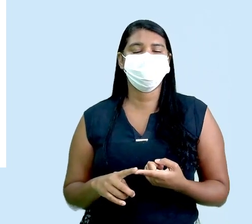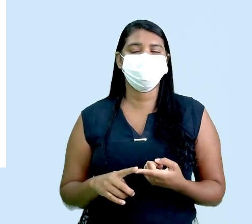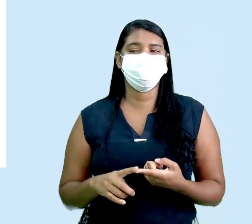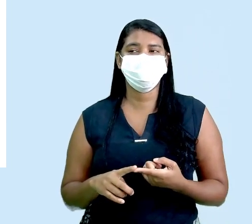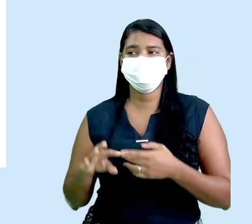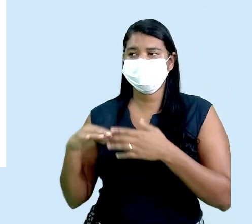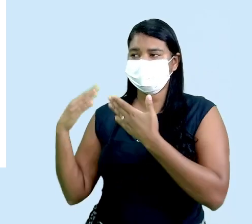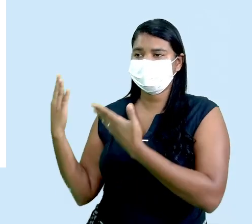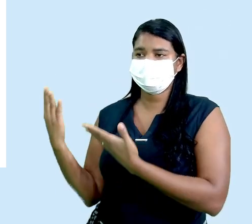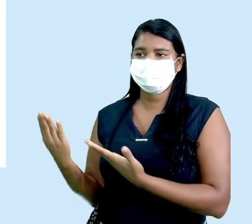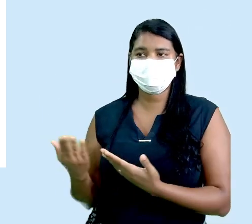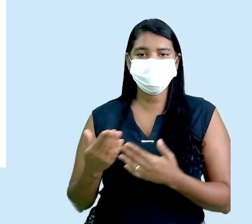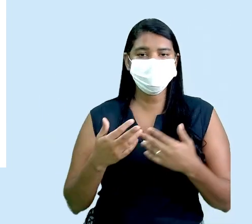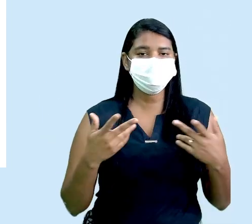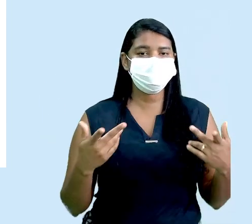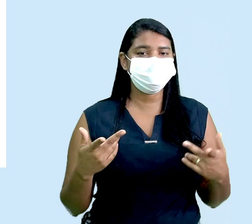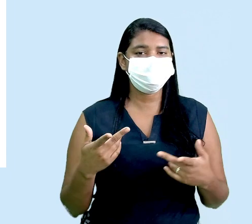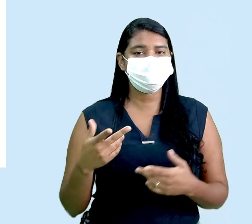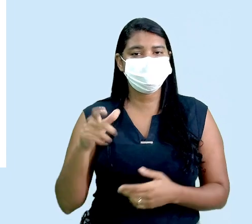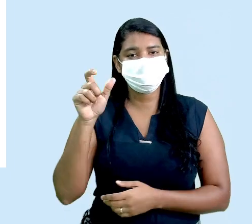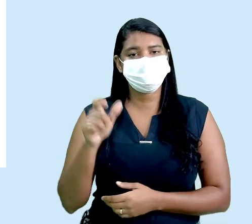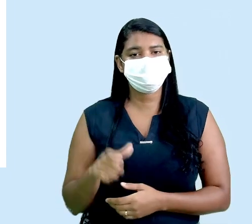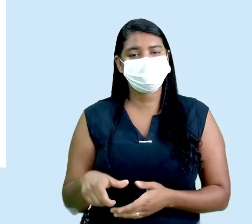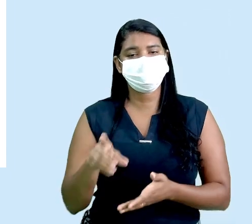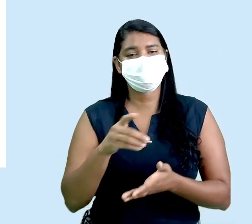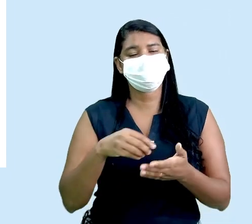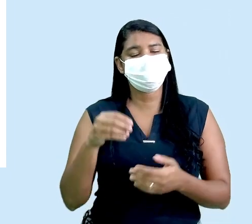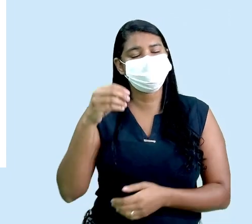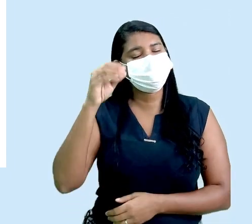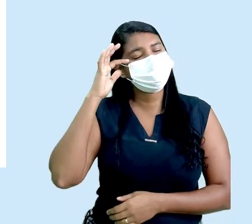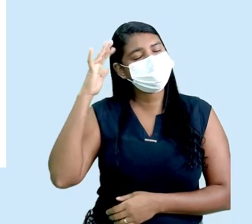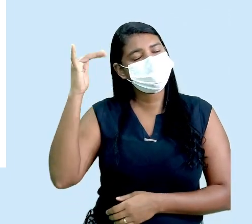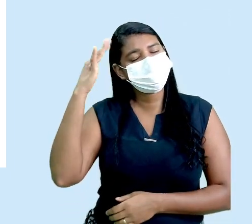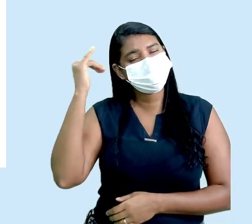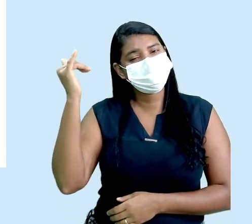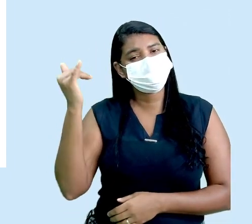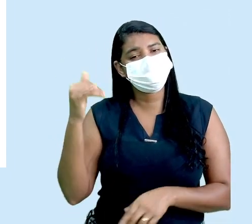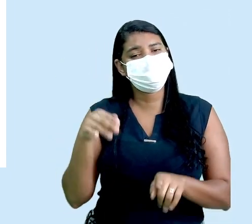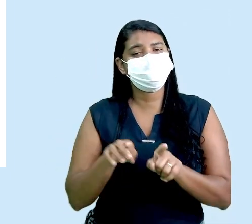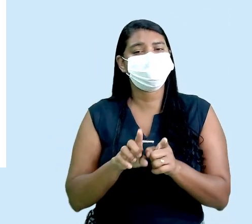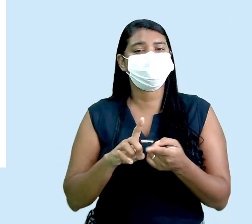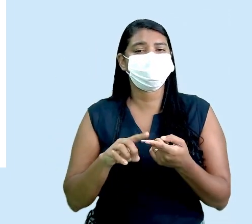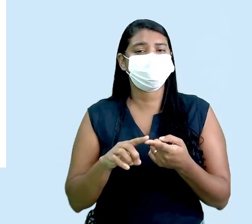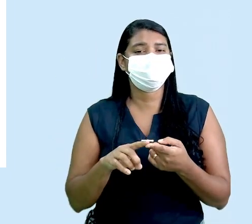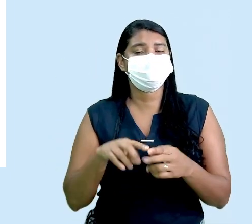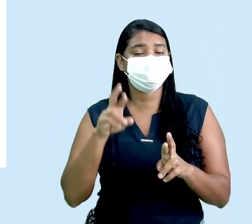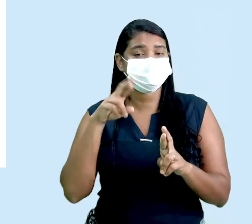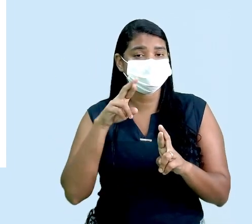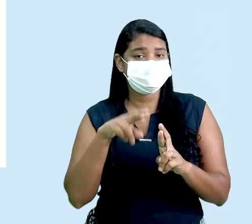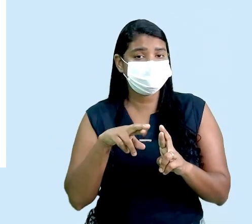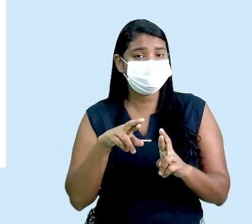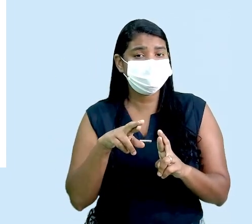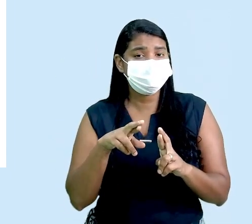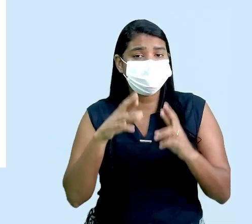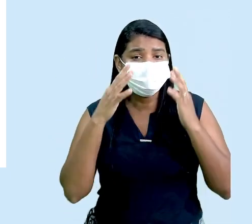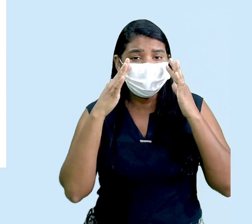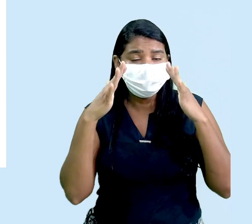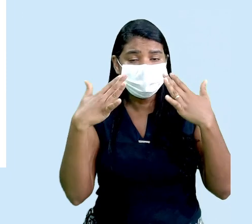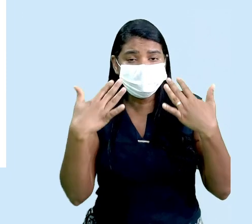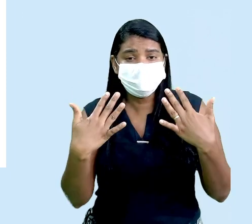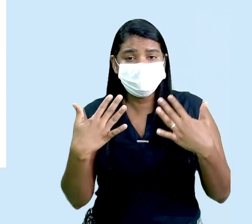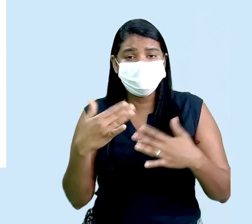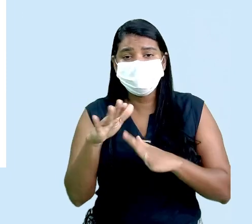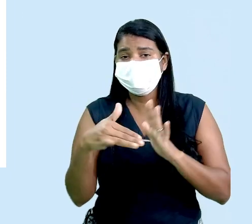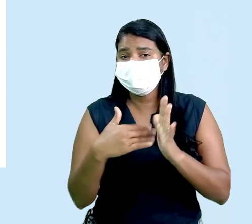caso do psicodelismo, né? Historicismo, né? Existem os regionalismos também, né? E a gente precisa ficar atento a tudo